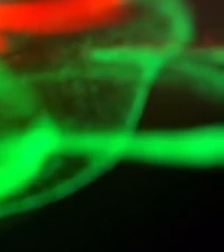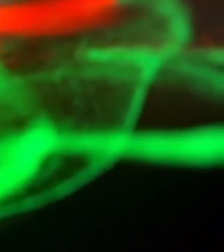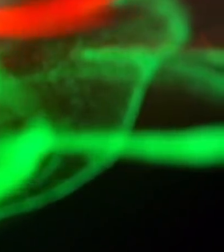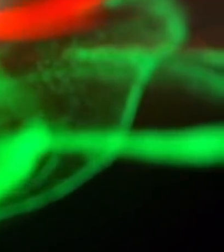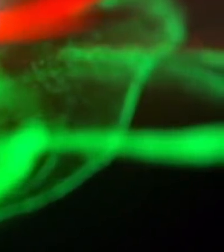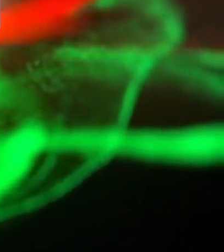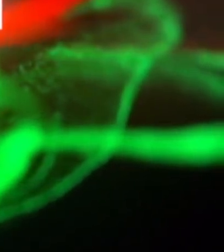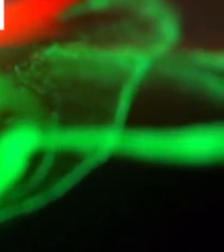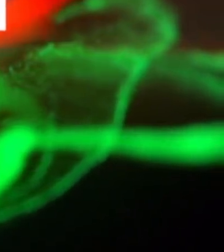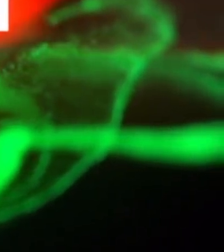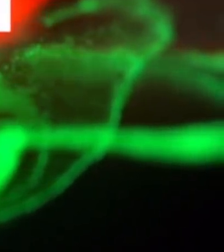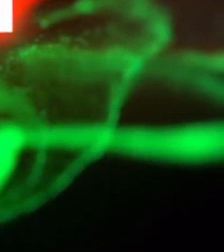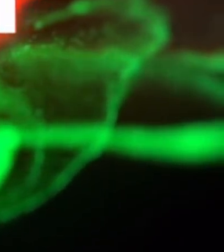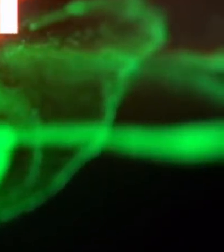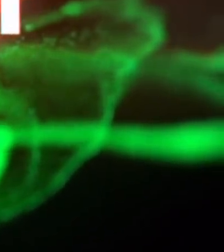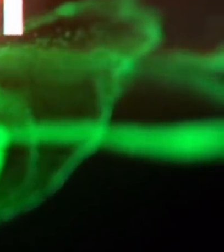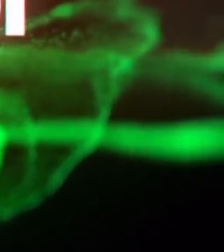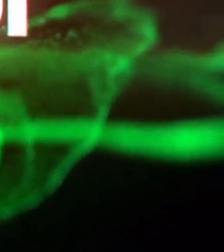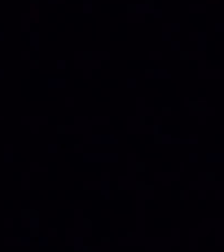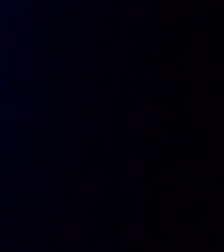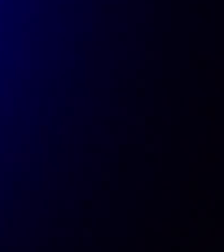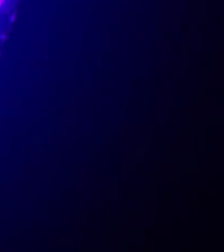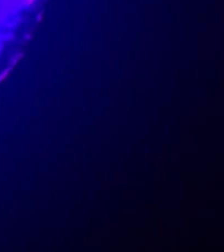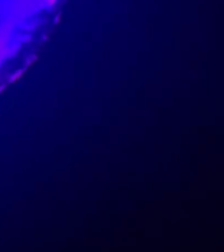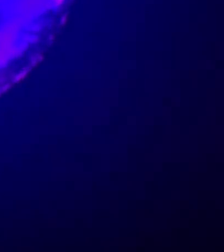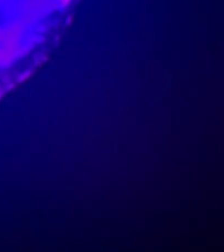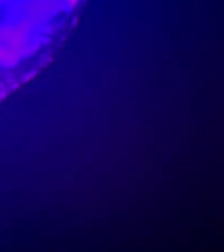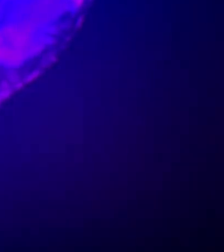Que bom ter você aqui!